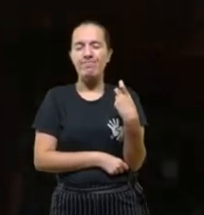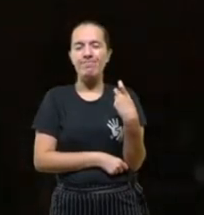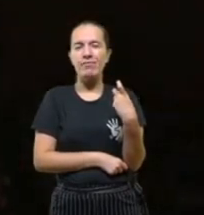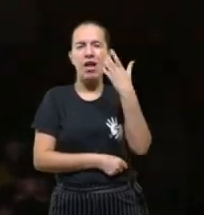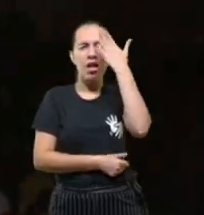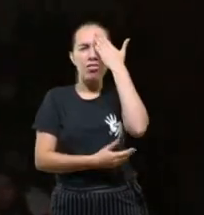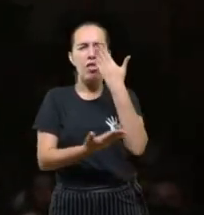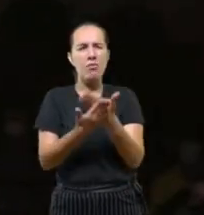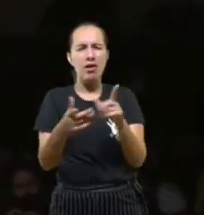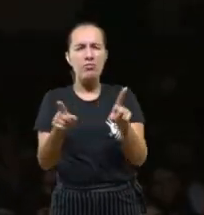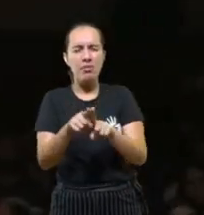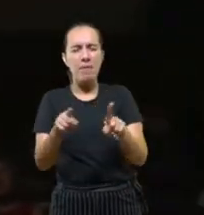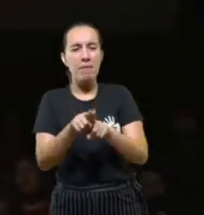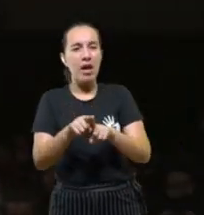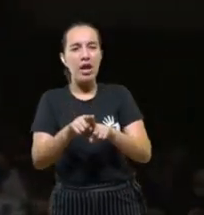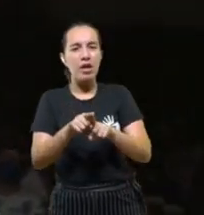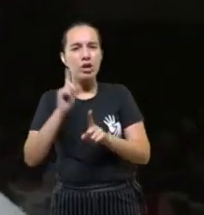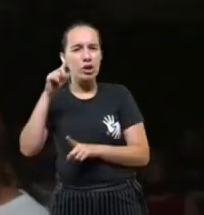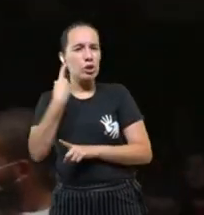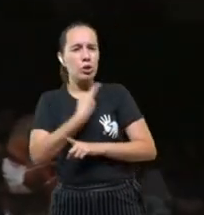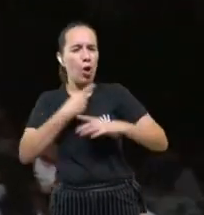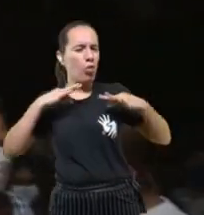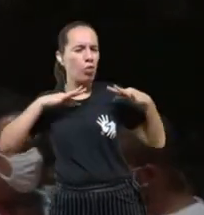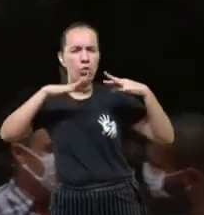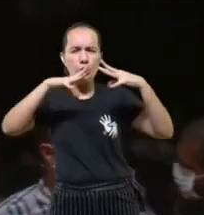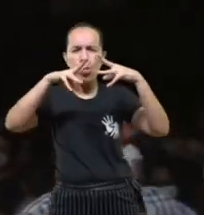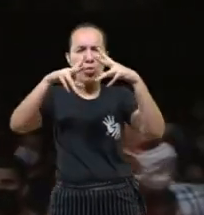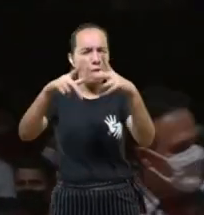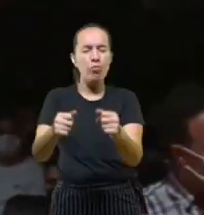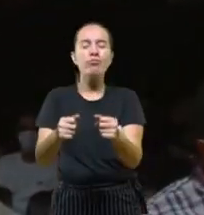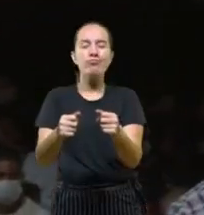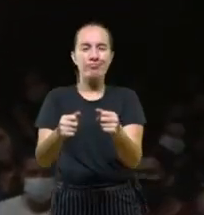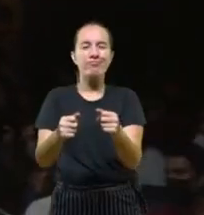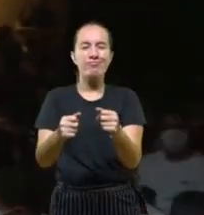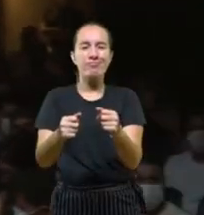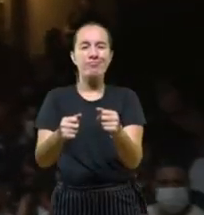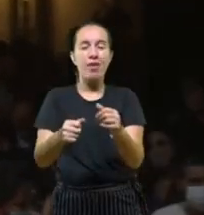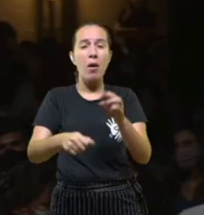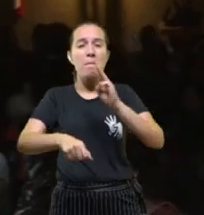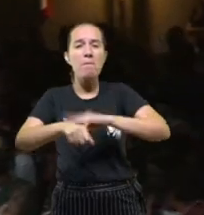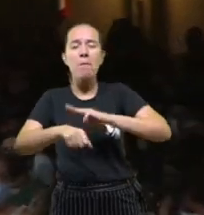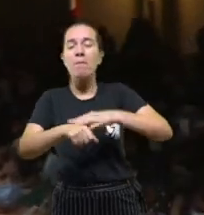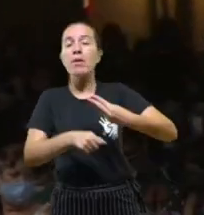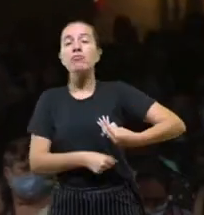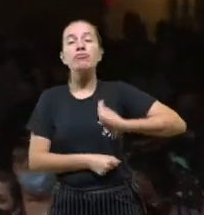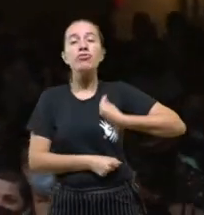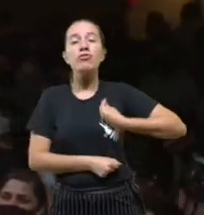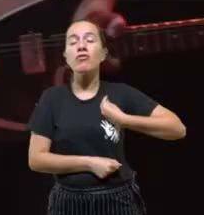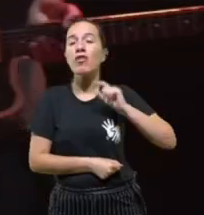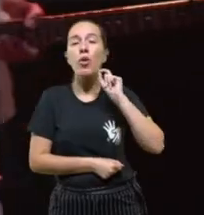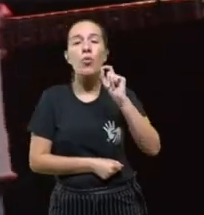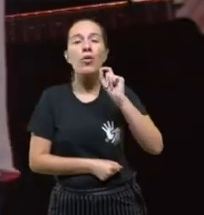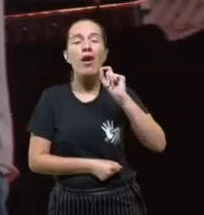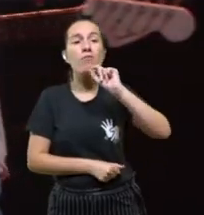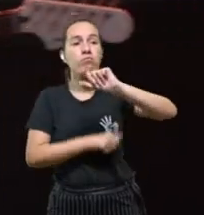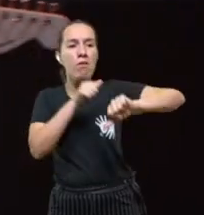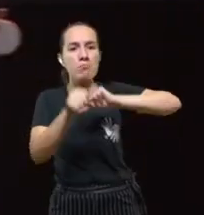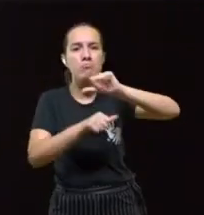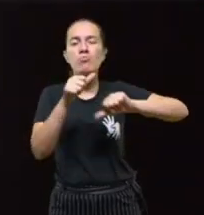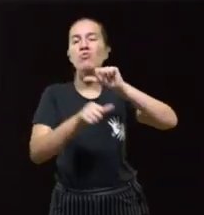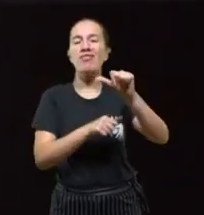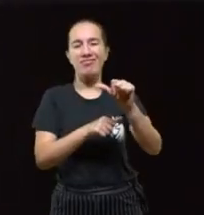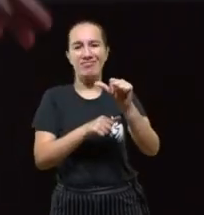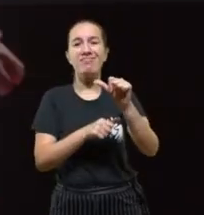nós estamos vivendo certos momentos de transição. Deus